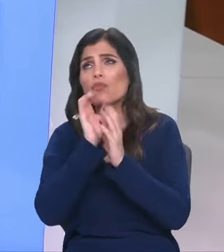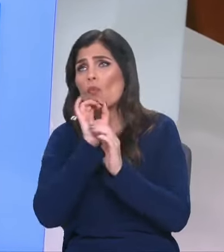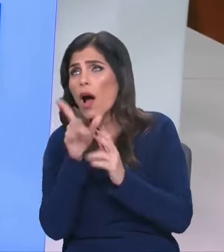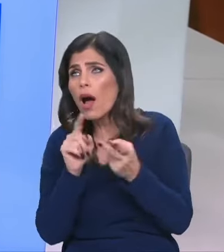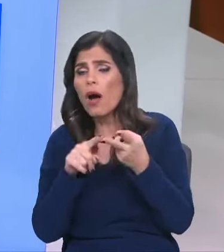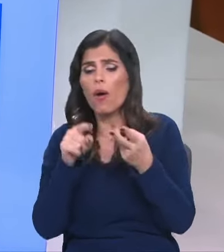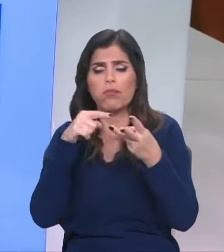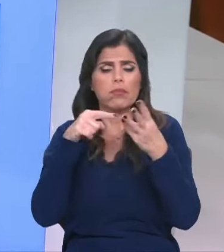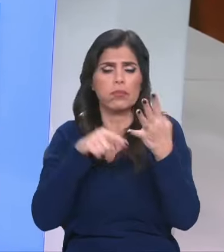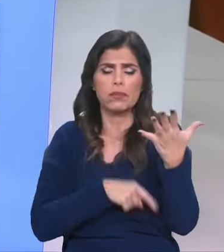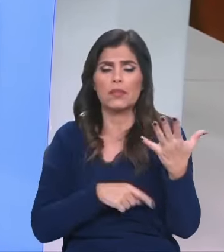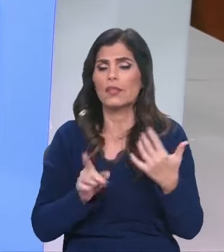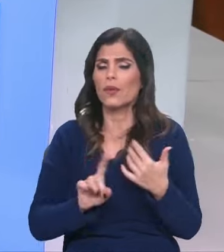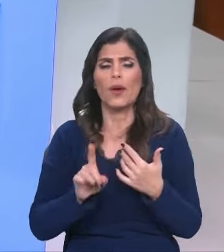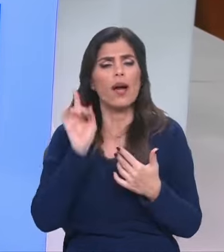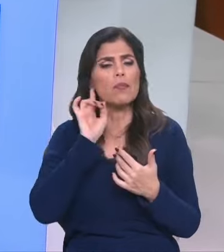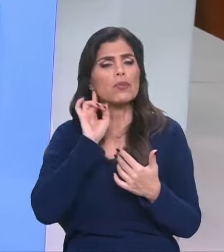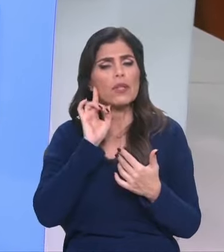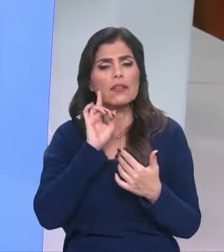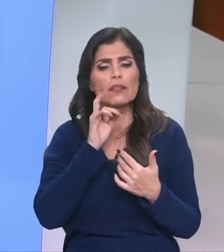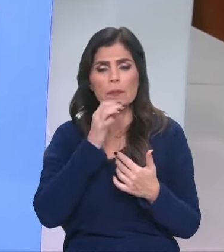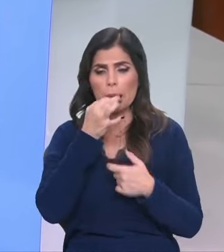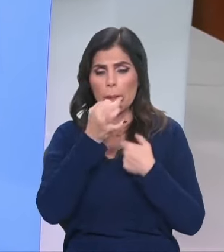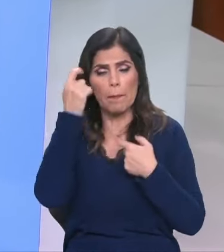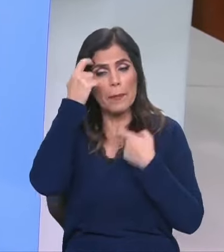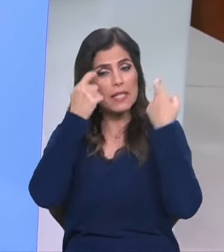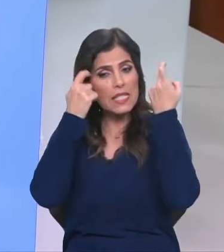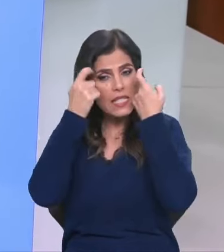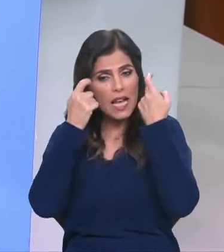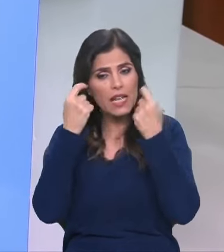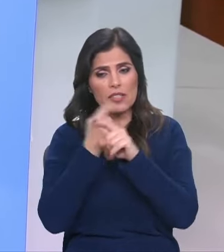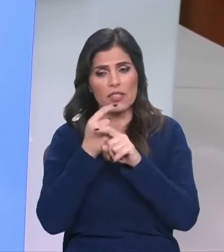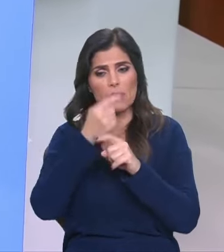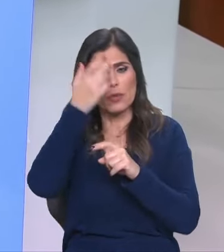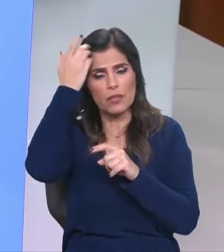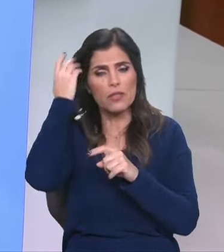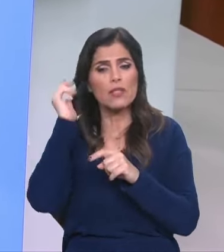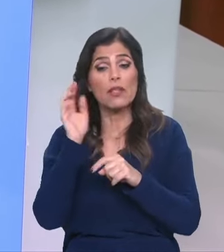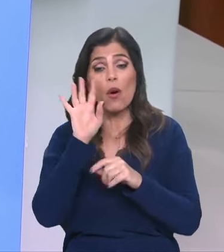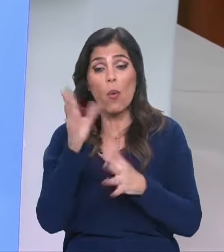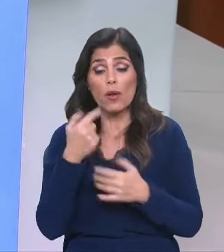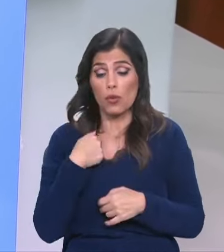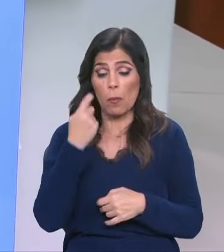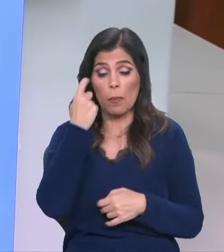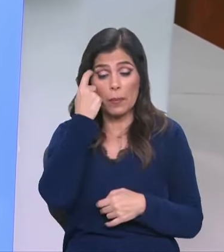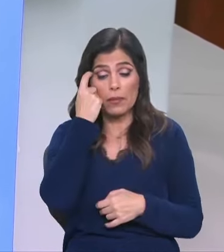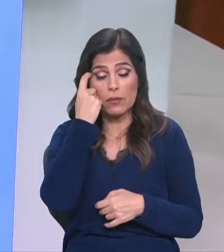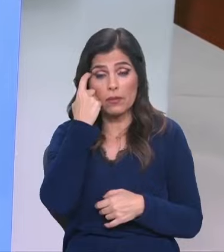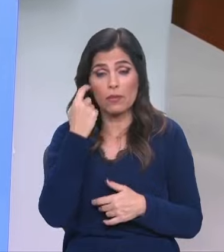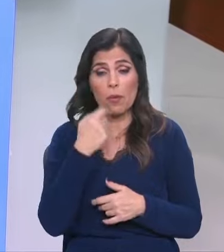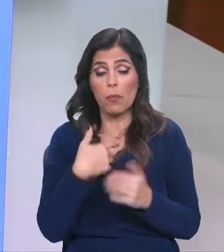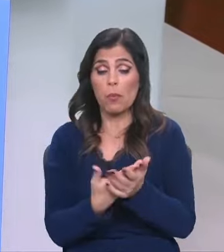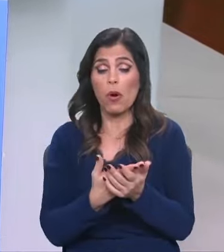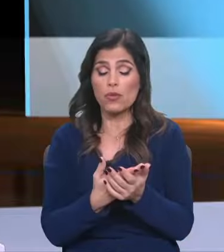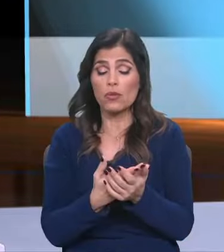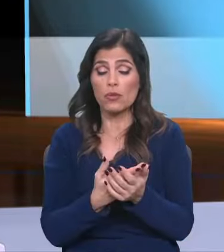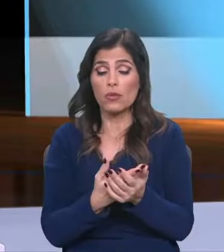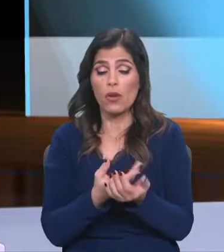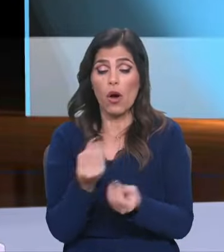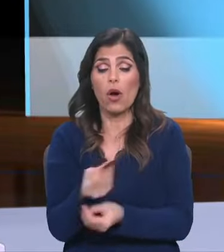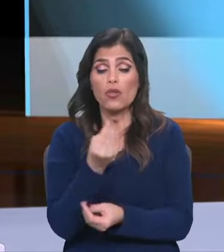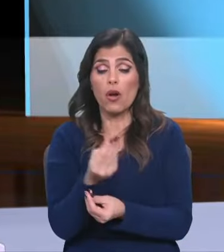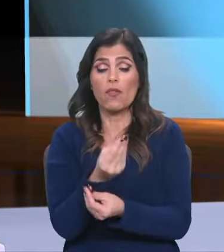seja. Importa falar destas coisas, refletir. Quando eu proponho aos adolescentes, aos jovens, às crianças, falar